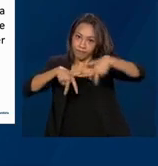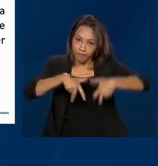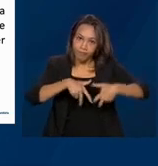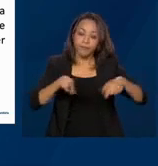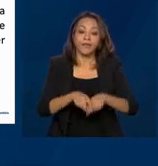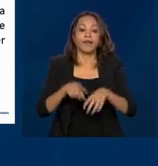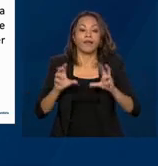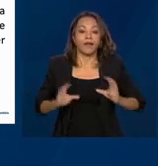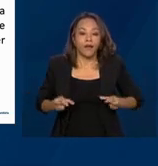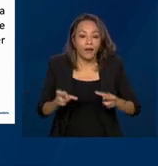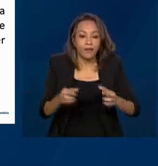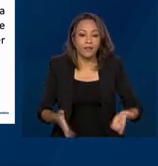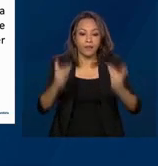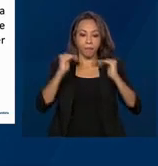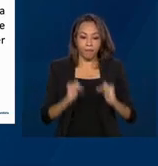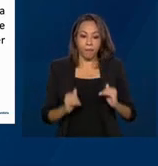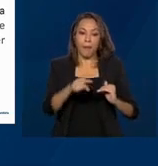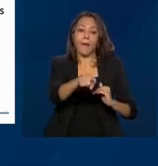população indígena,